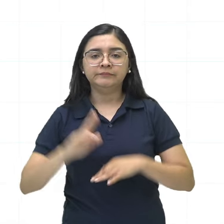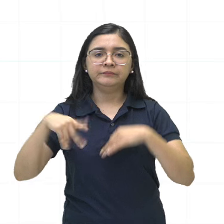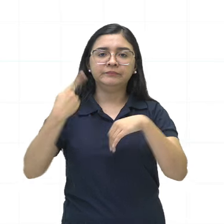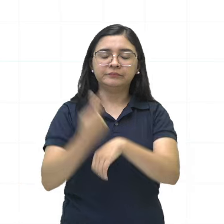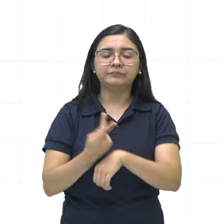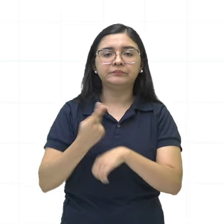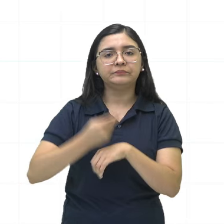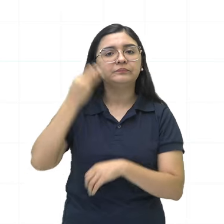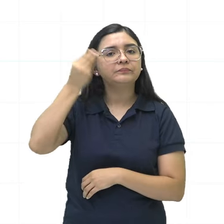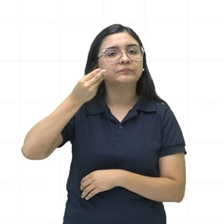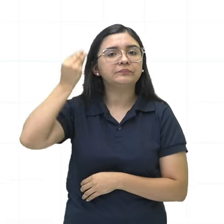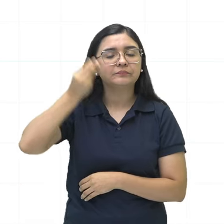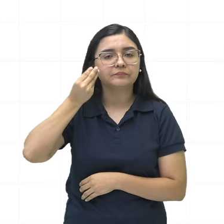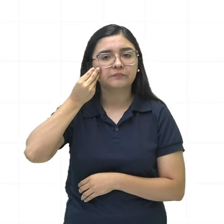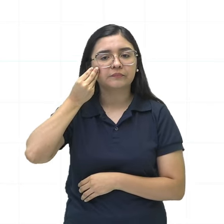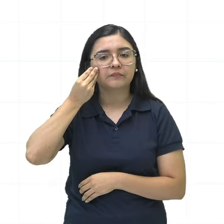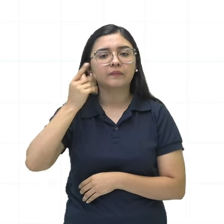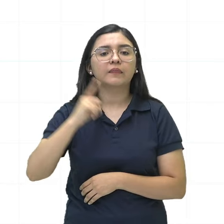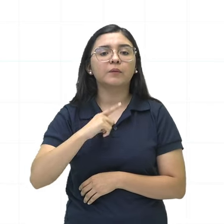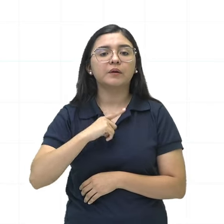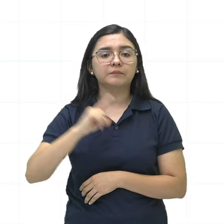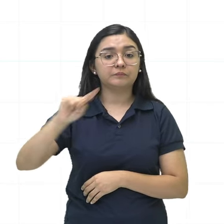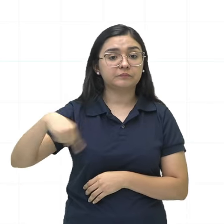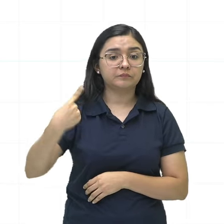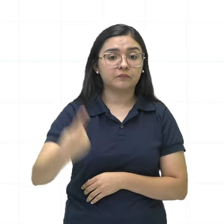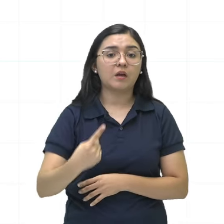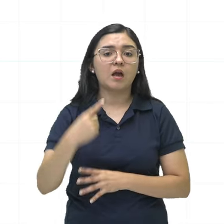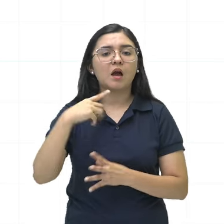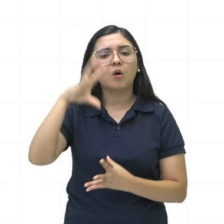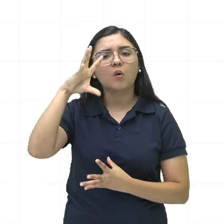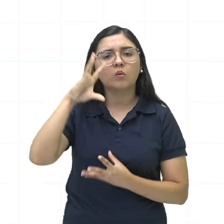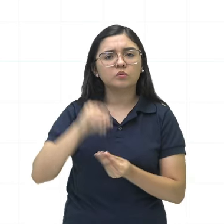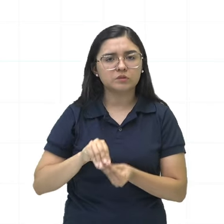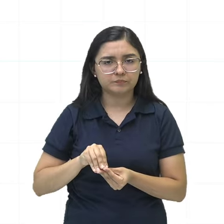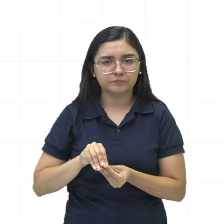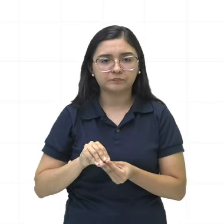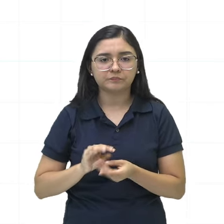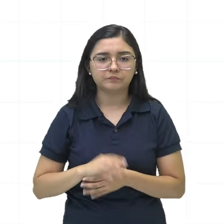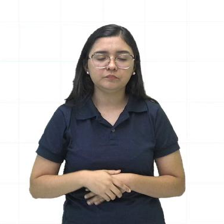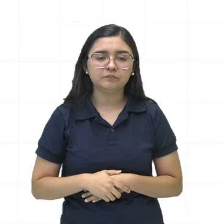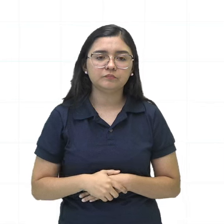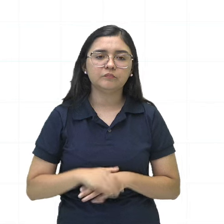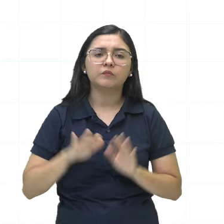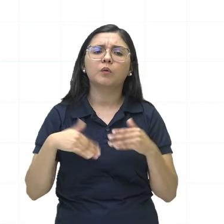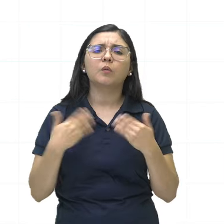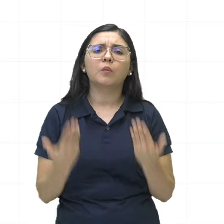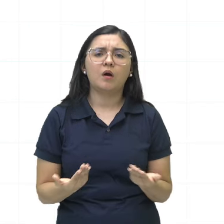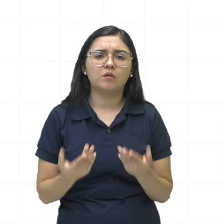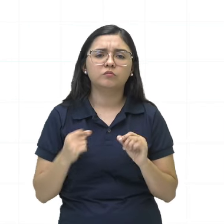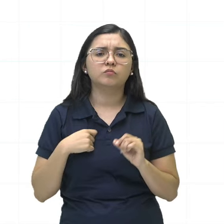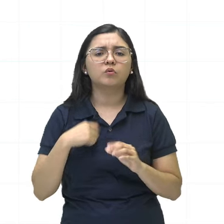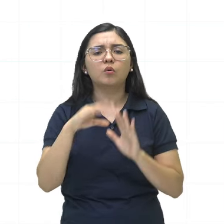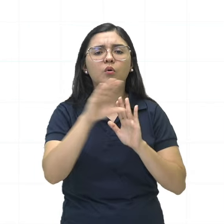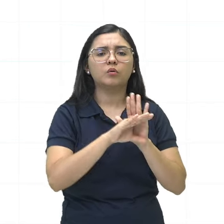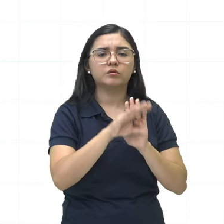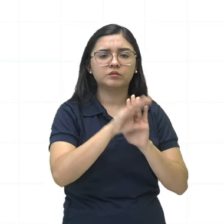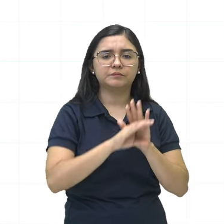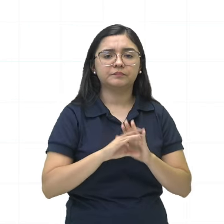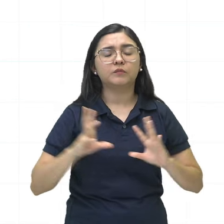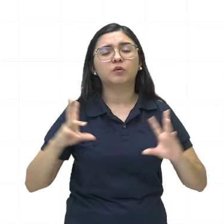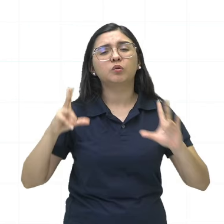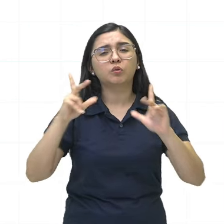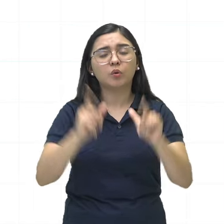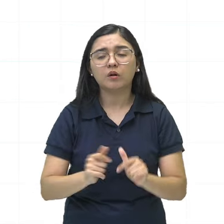da experimentação, vem a conclusão, o qual é aqui o conceito da conclusão. Todos